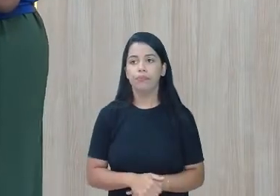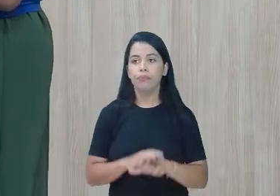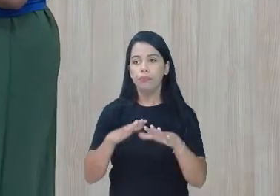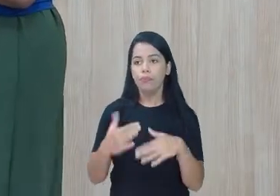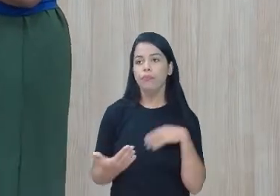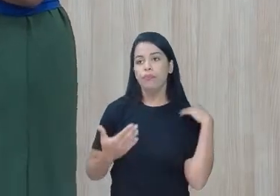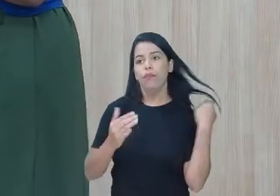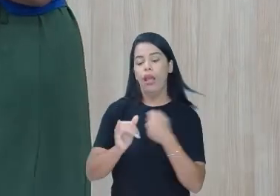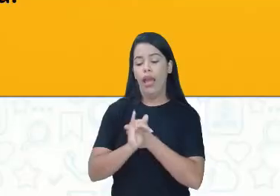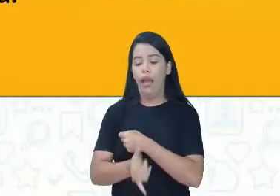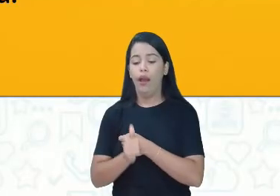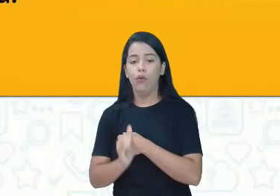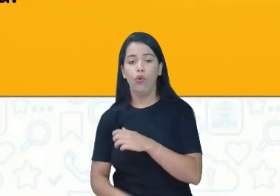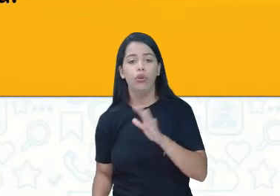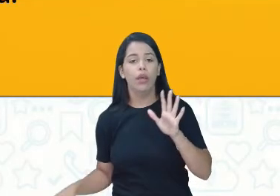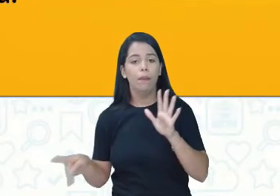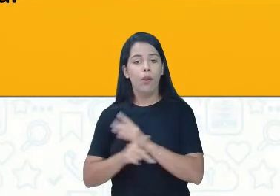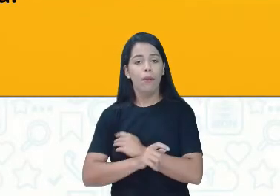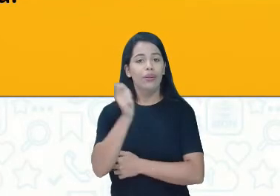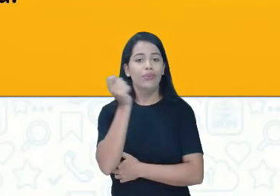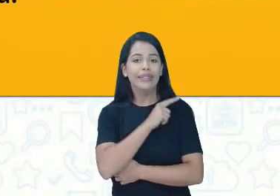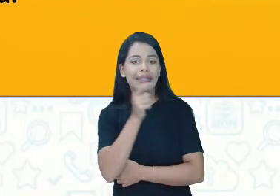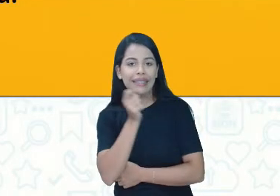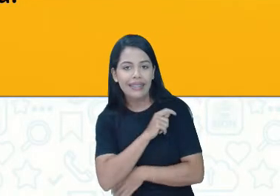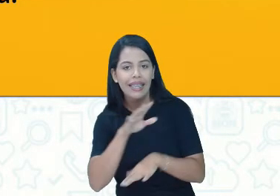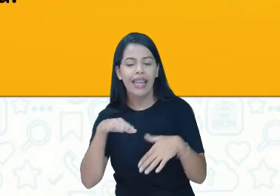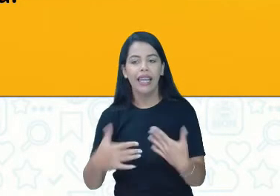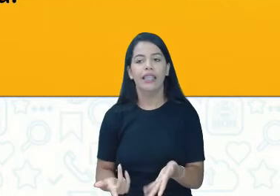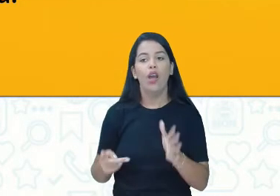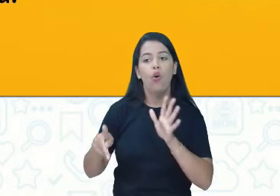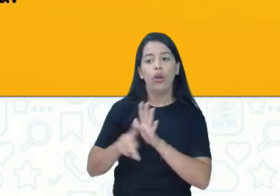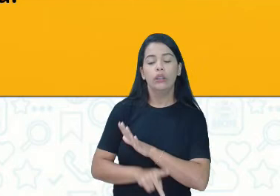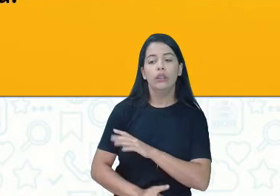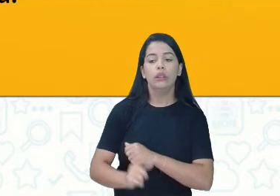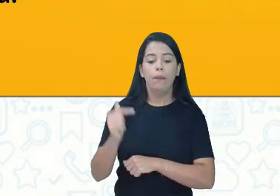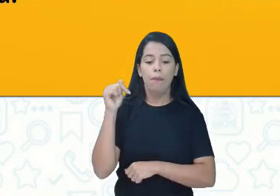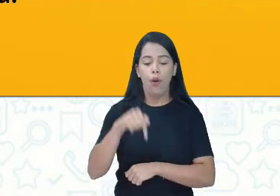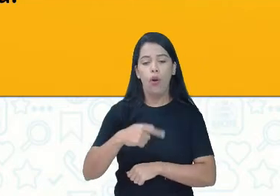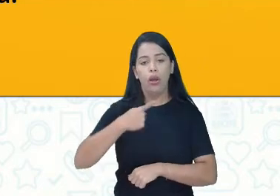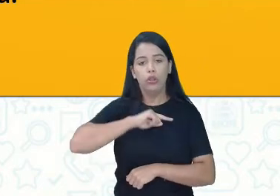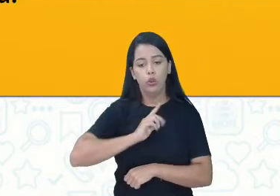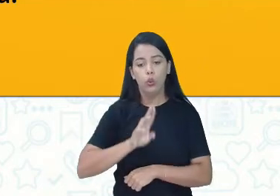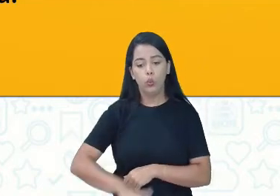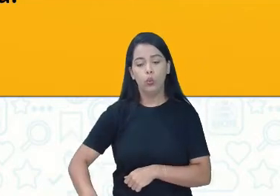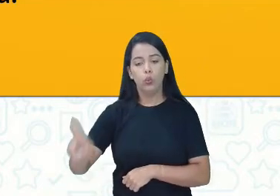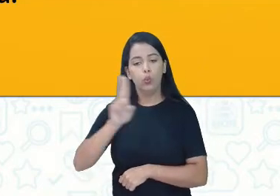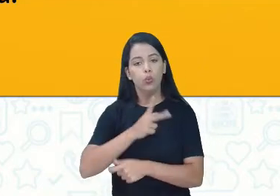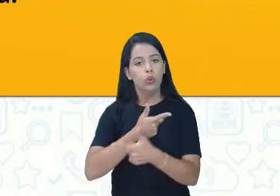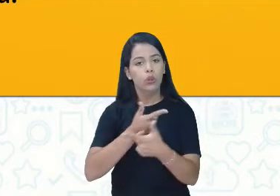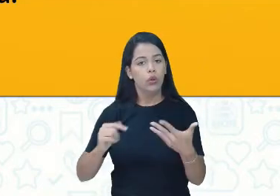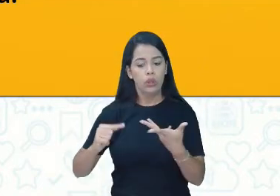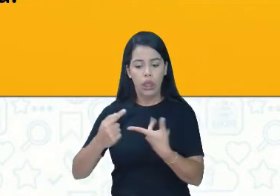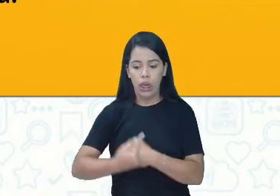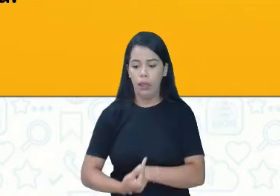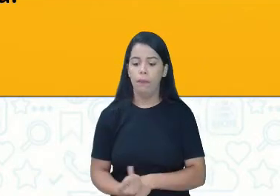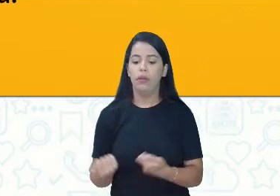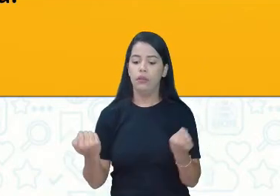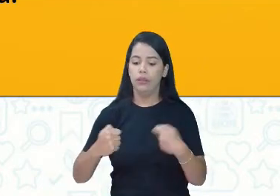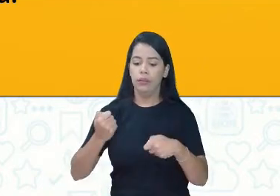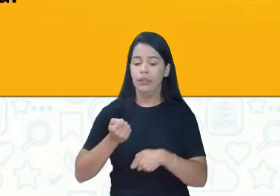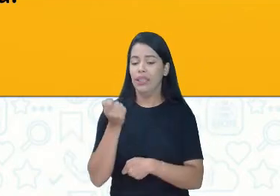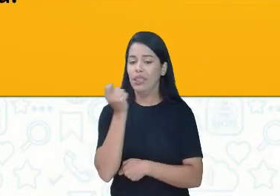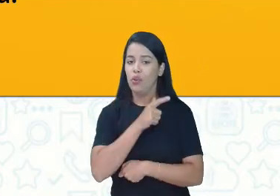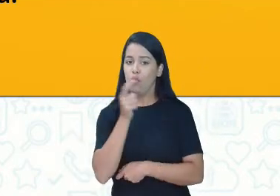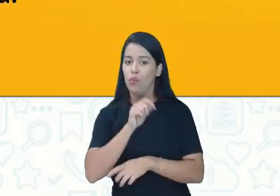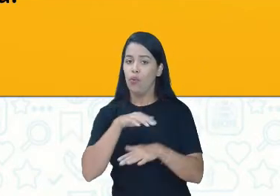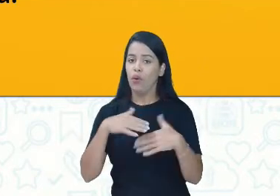A crônica humorística, minha gente. Nesse tipo de crônica, usam-se os recursos necessários ao efeito do humor. Para isso, também pode